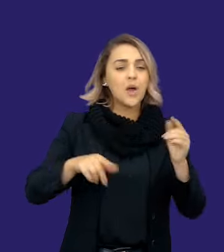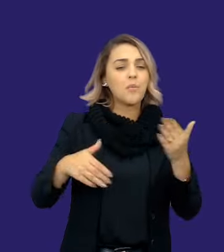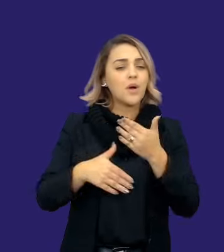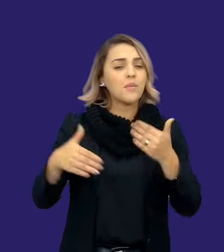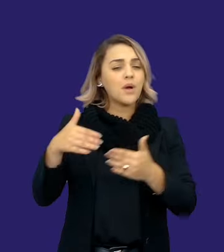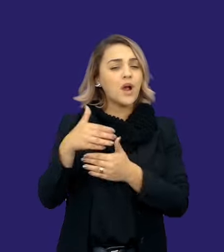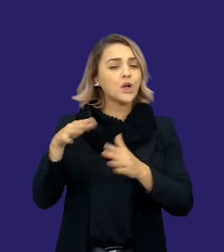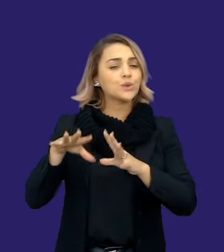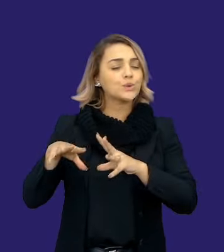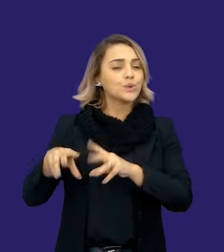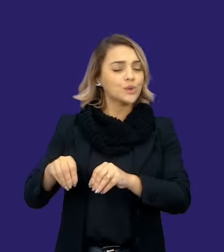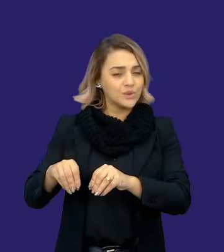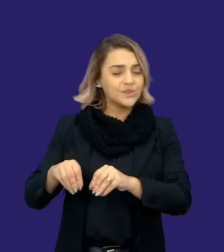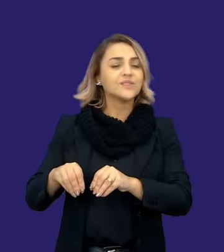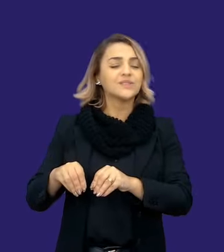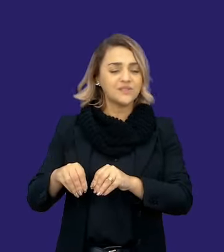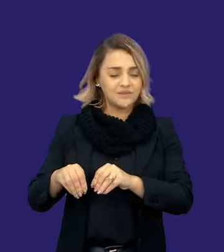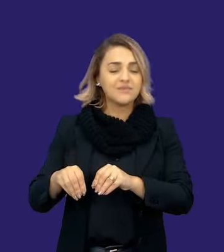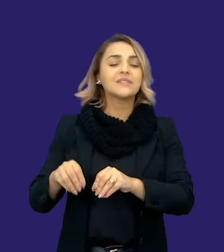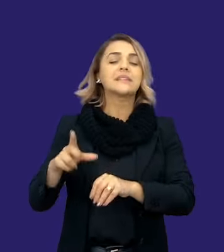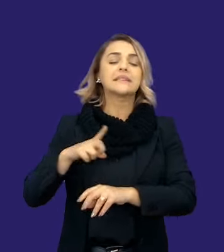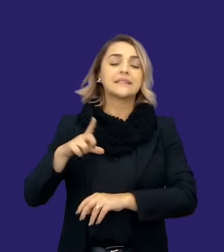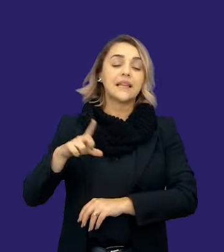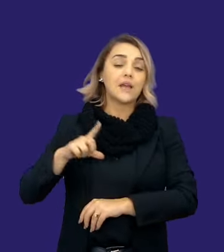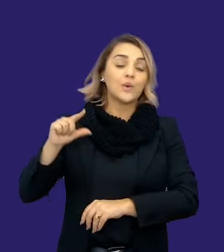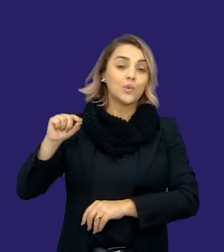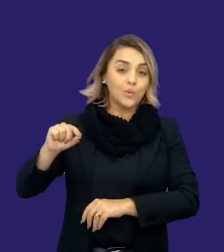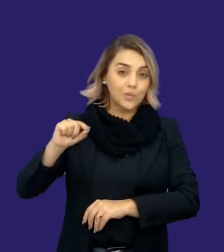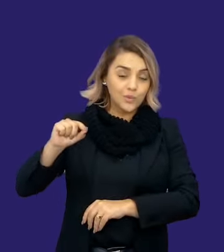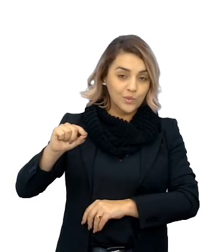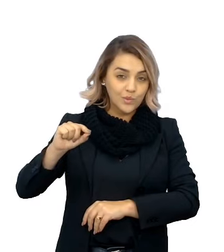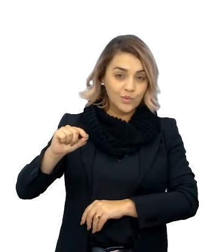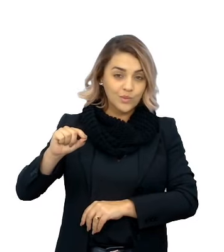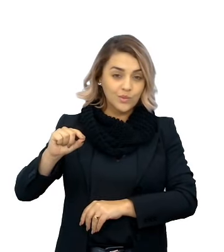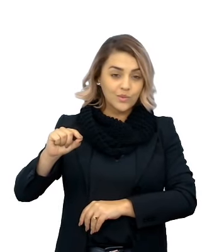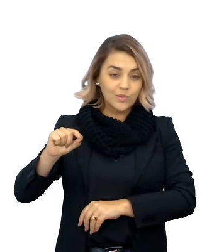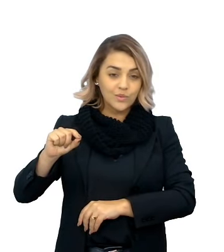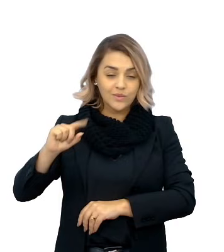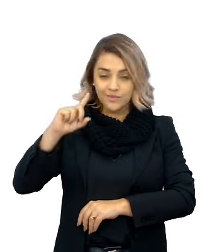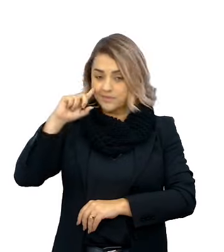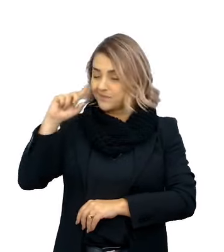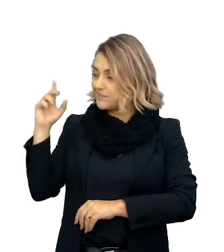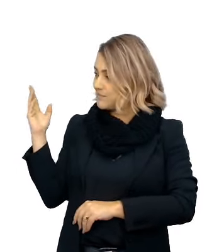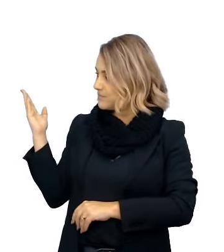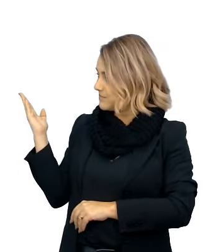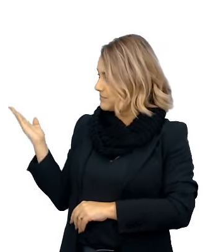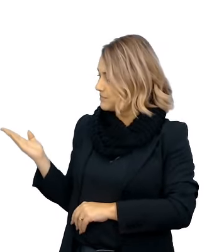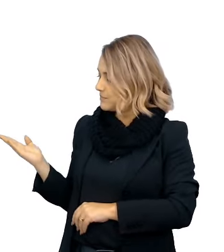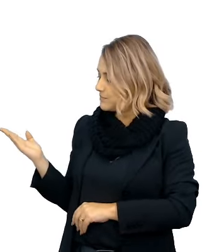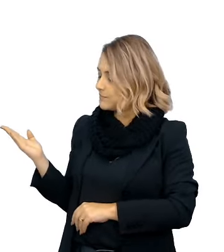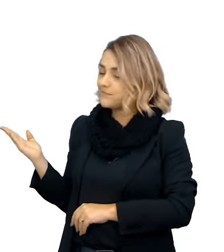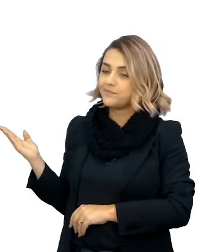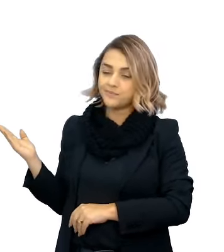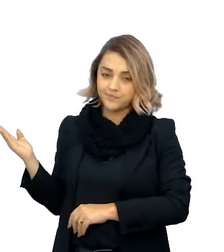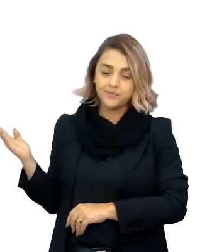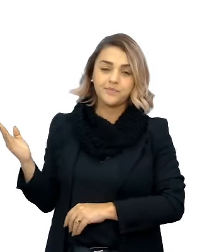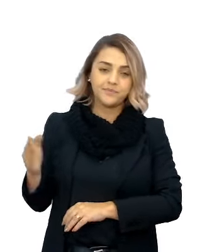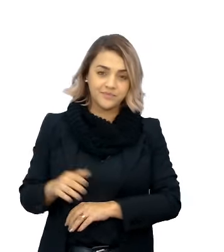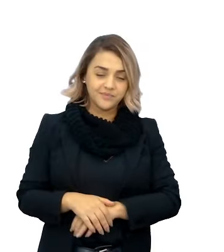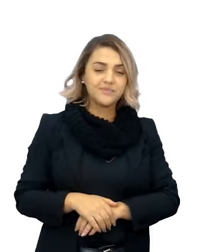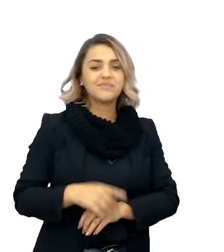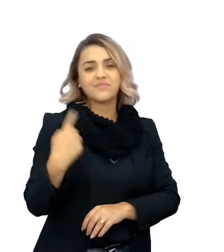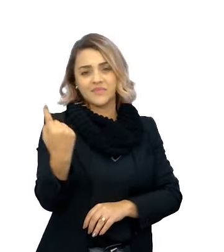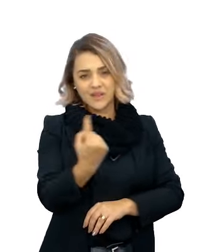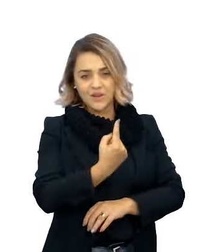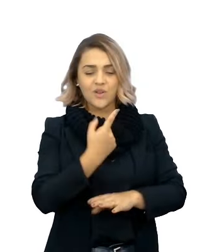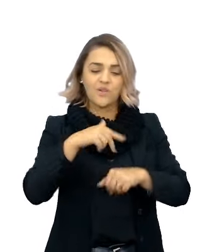nós trabalhamos aqui, eles ficam dentro de um repositório, tá? Que a gente já vai conversar um pouquinho com